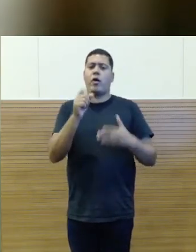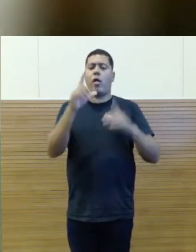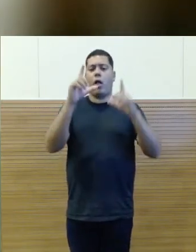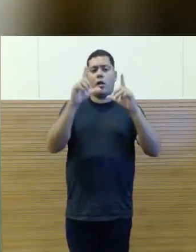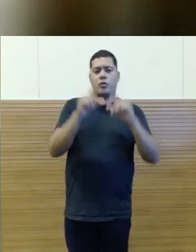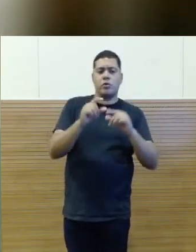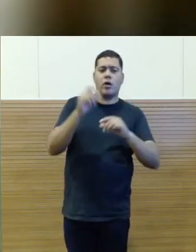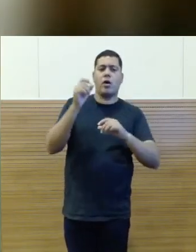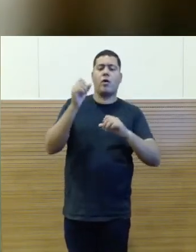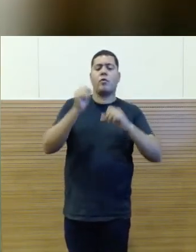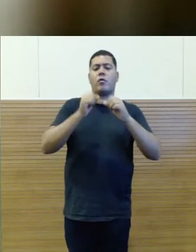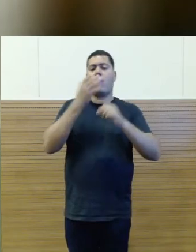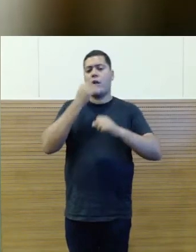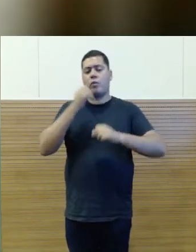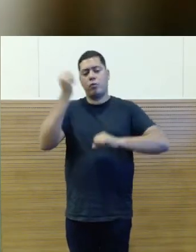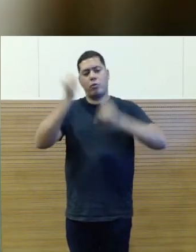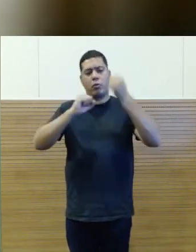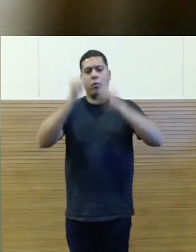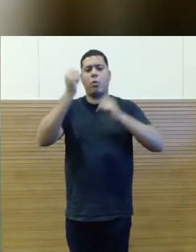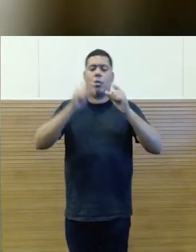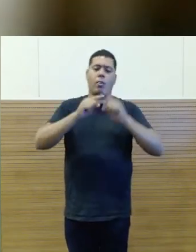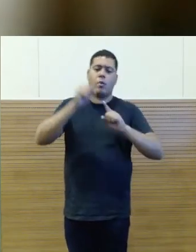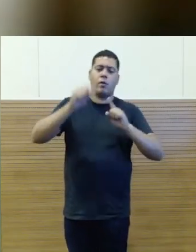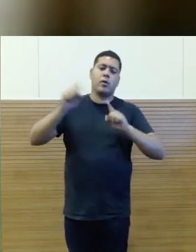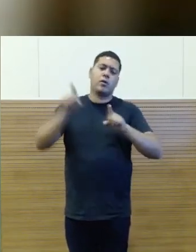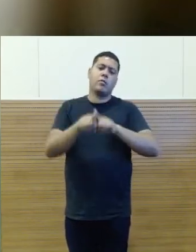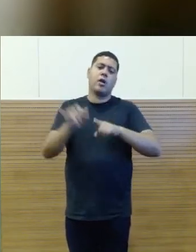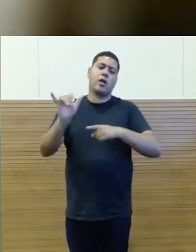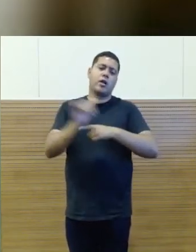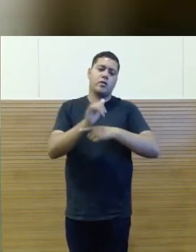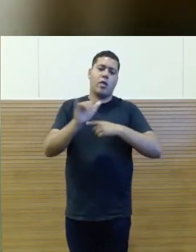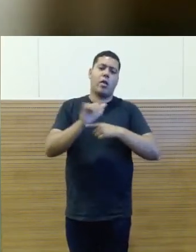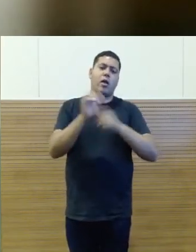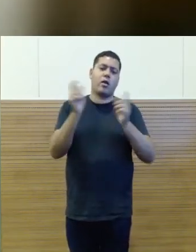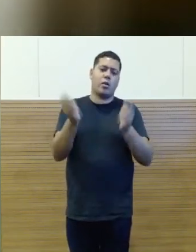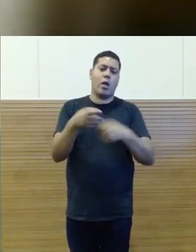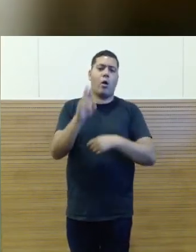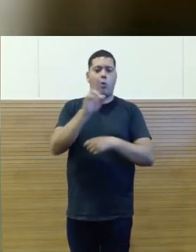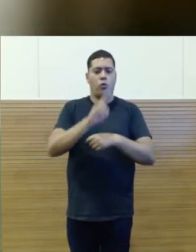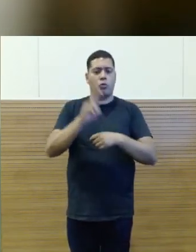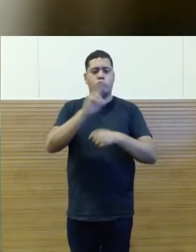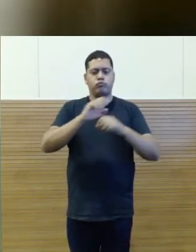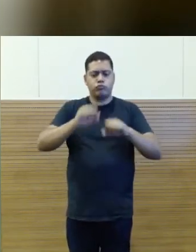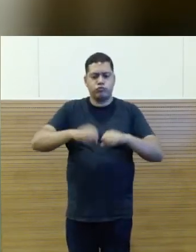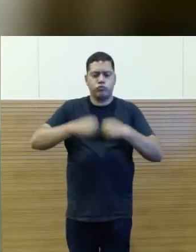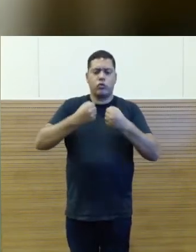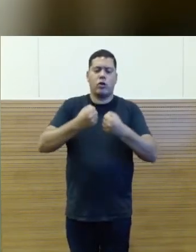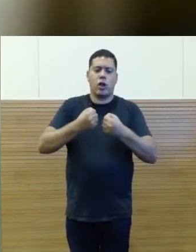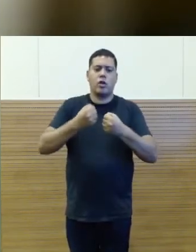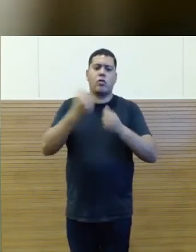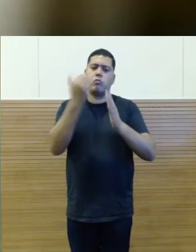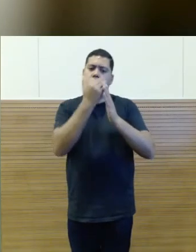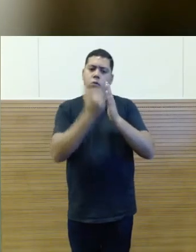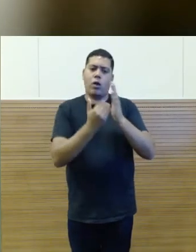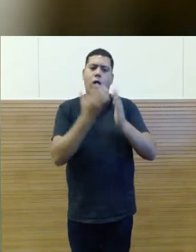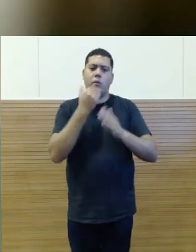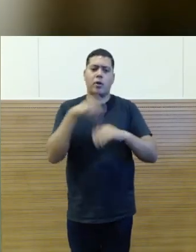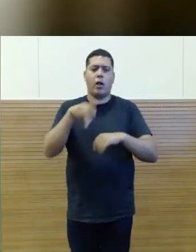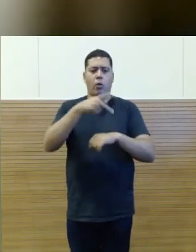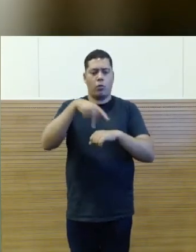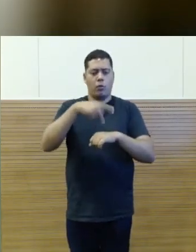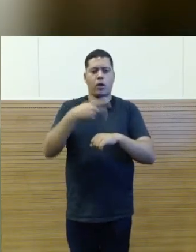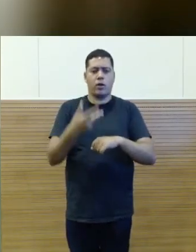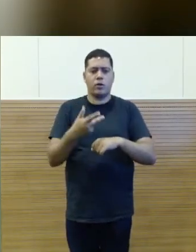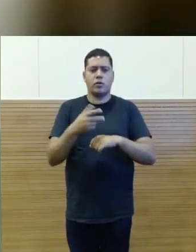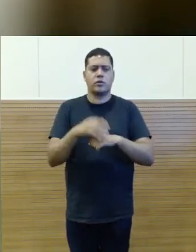seus guias e estratégias que podem ser usadas para fortalecer os guias alimentares nos países. Geoffrey?